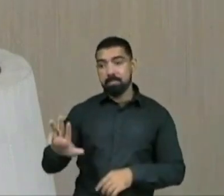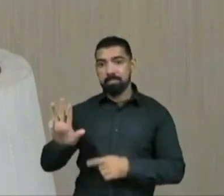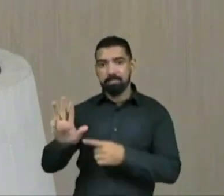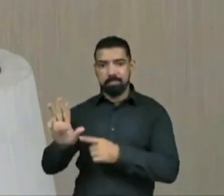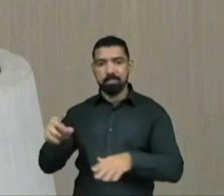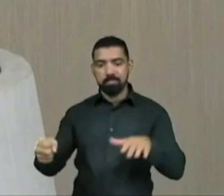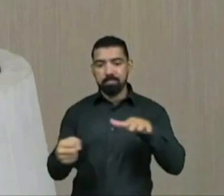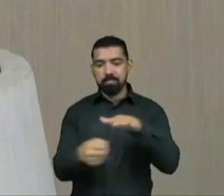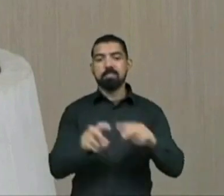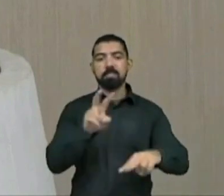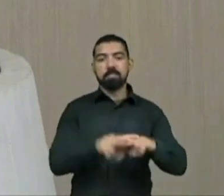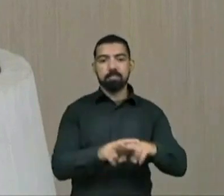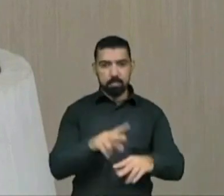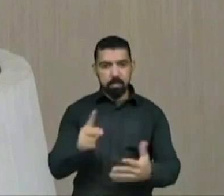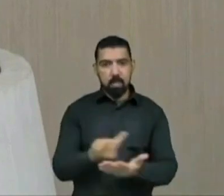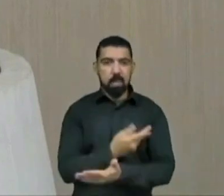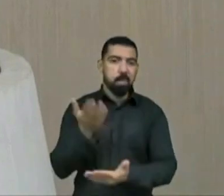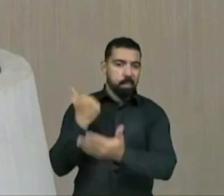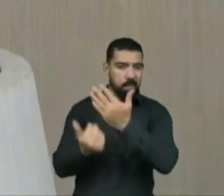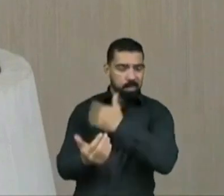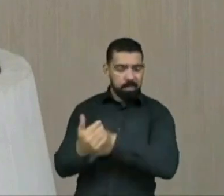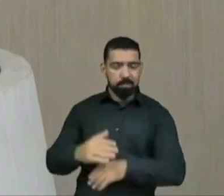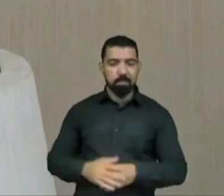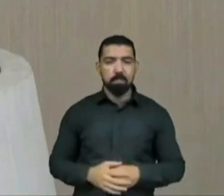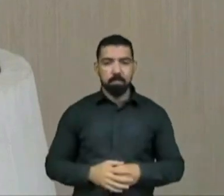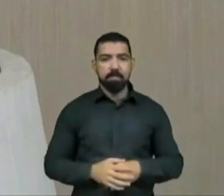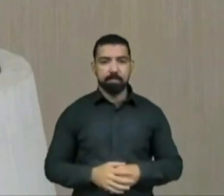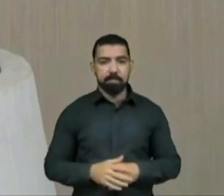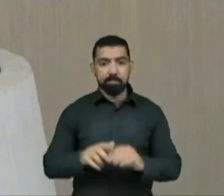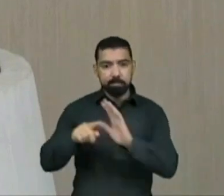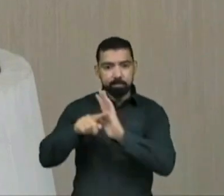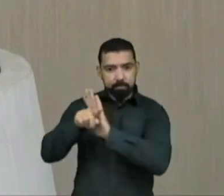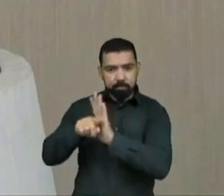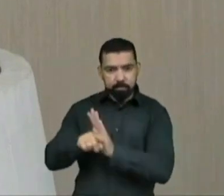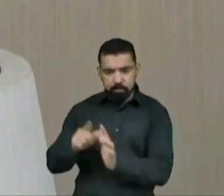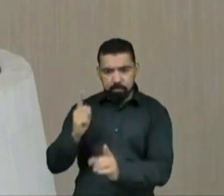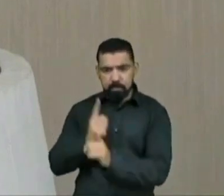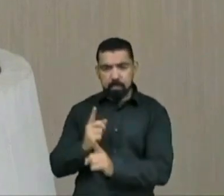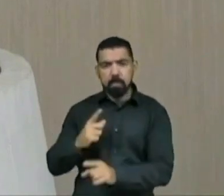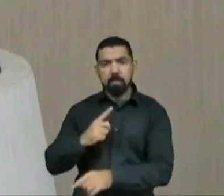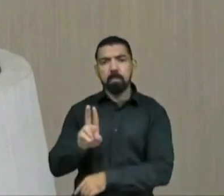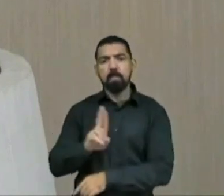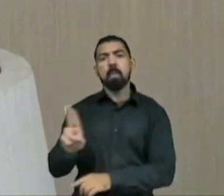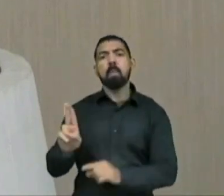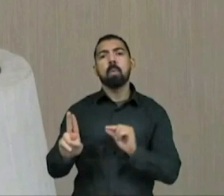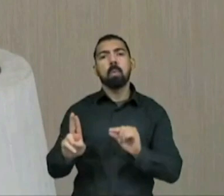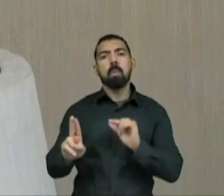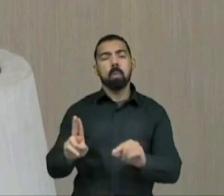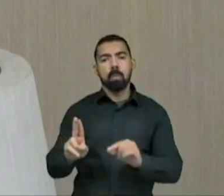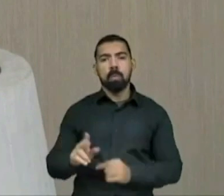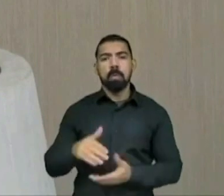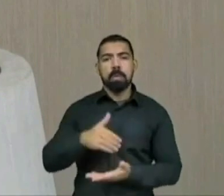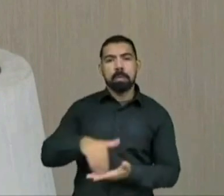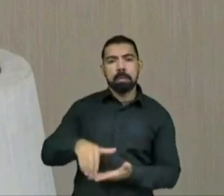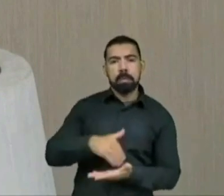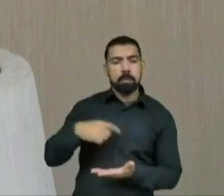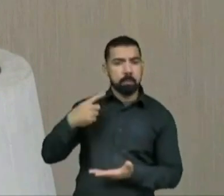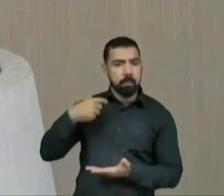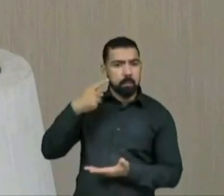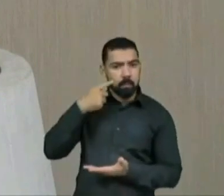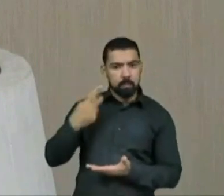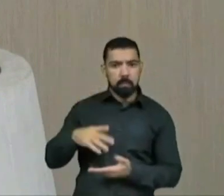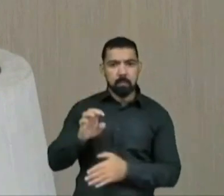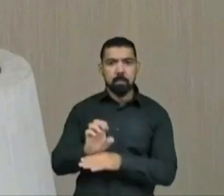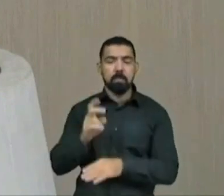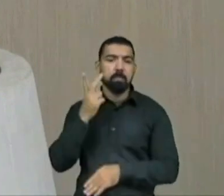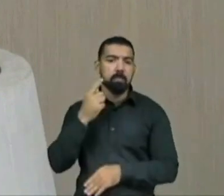cadeia. E aí, nesse inquérito, aparece o nome de escritórios de advocacia no estado de